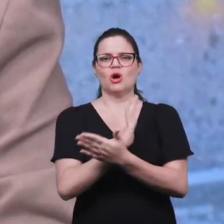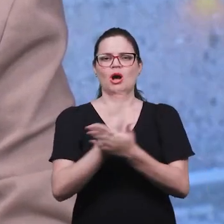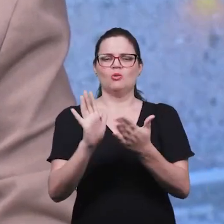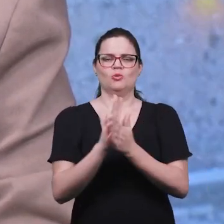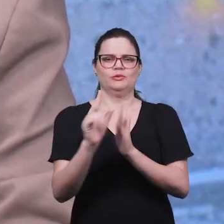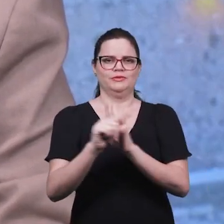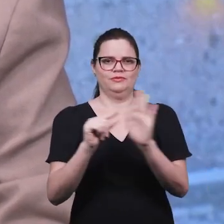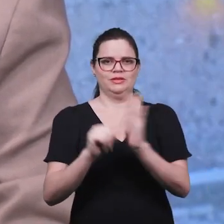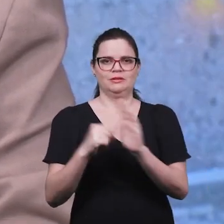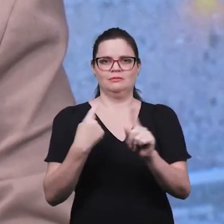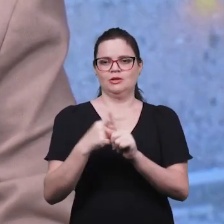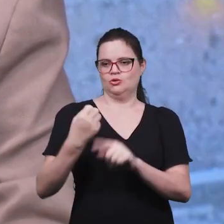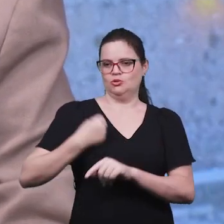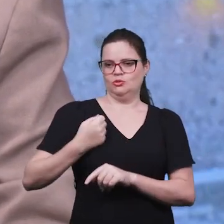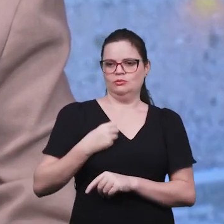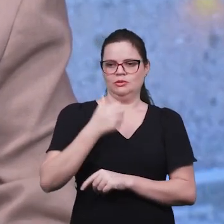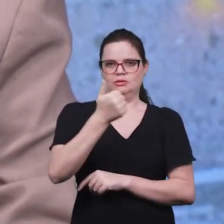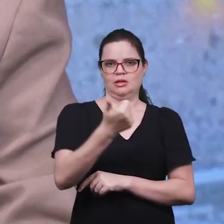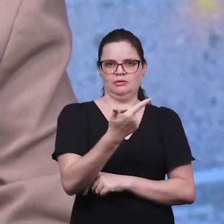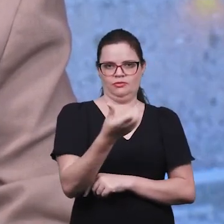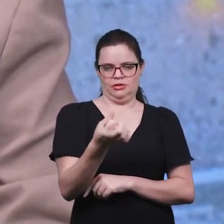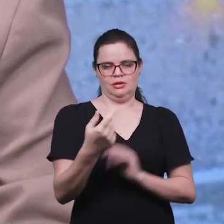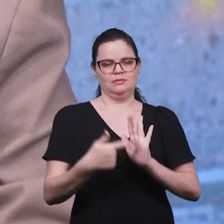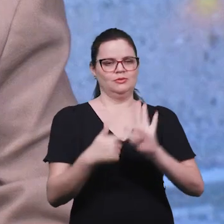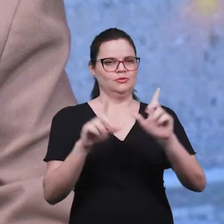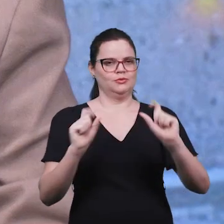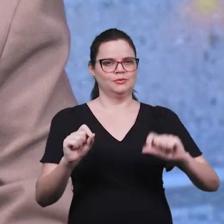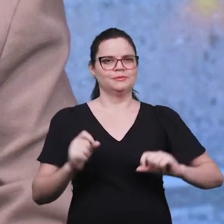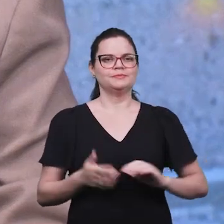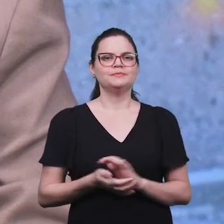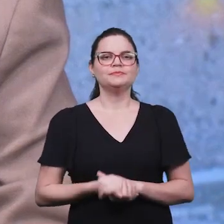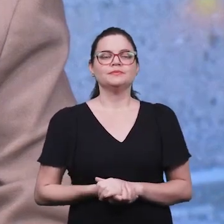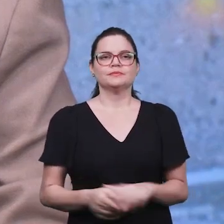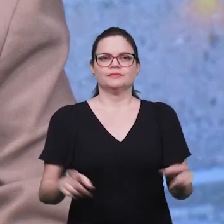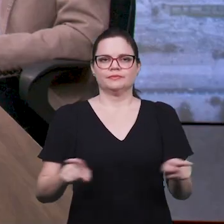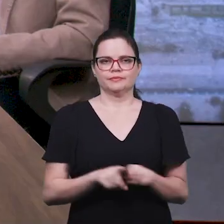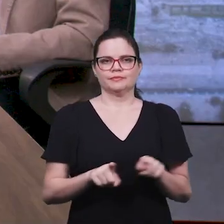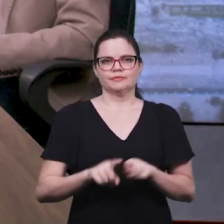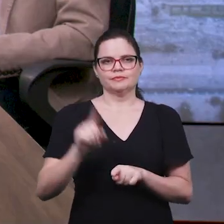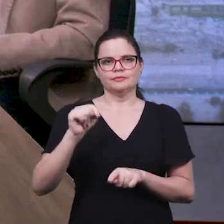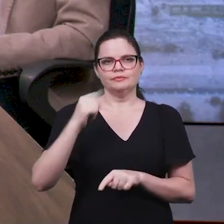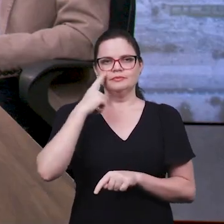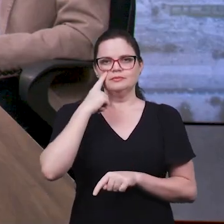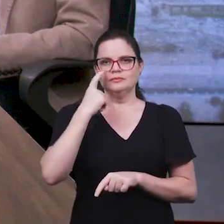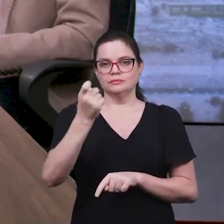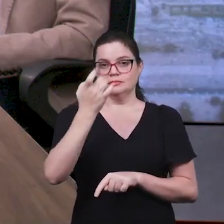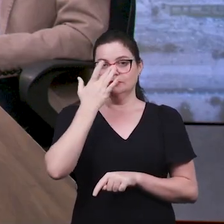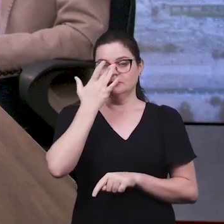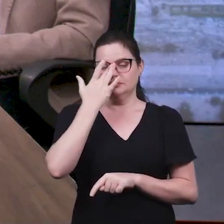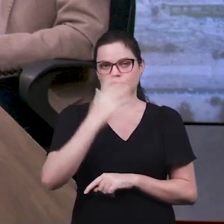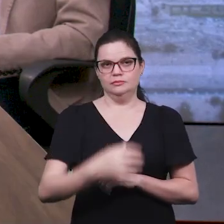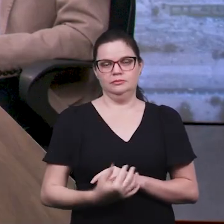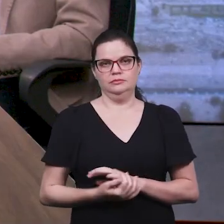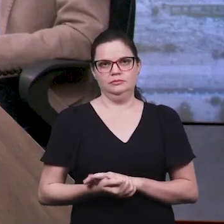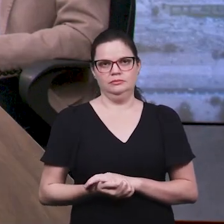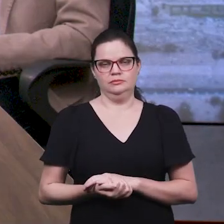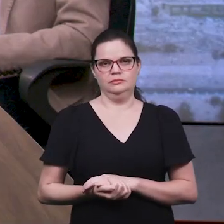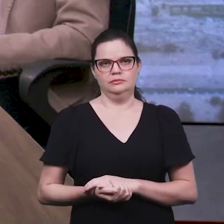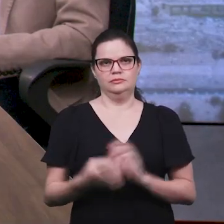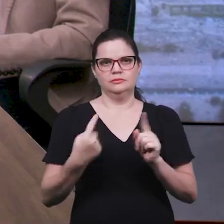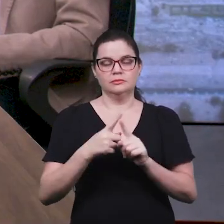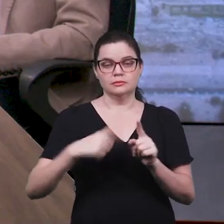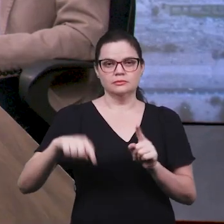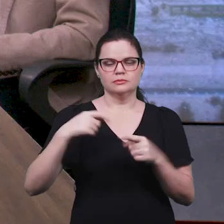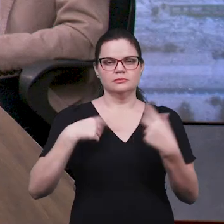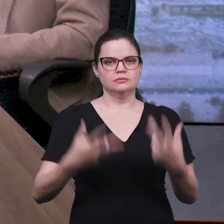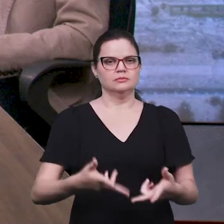mas o 126, Kleber. O Salmo 126, ele é também muito interessante, porque aqui